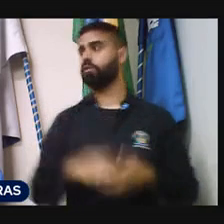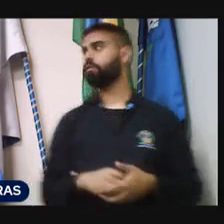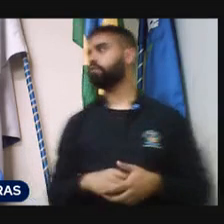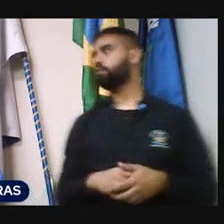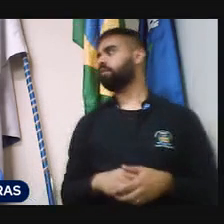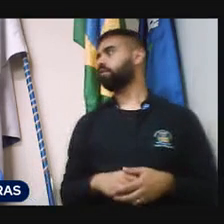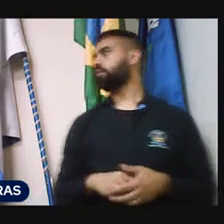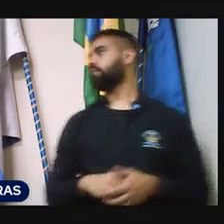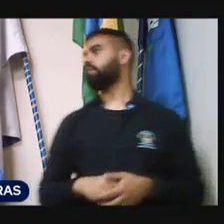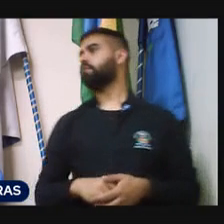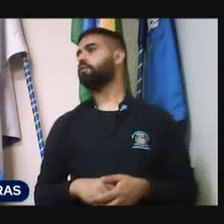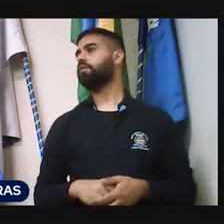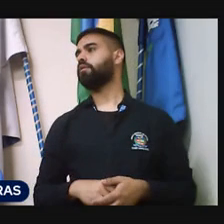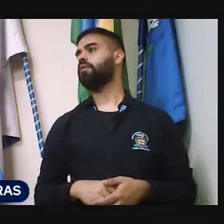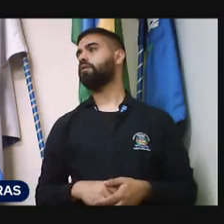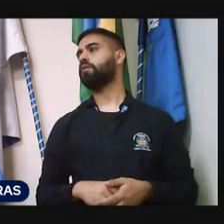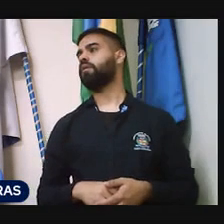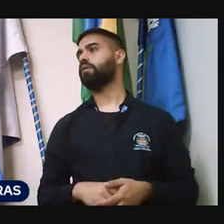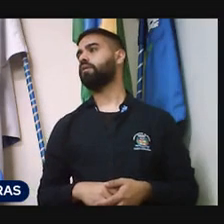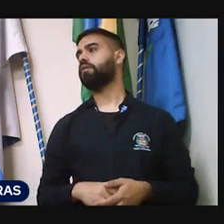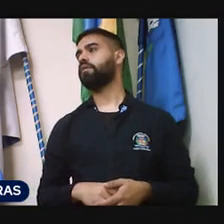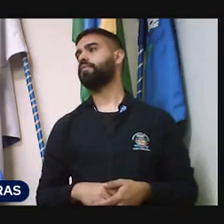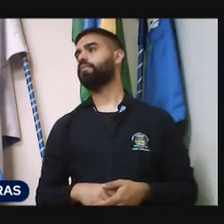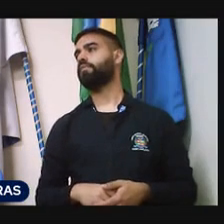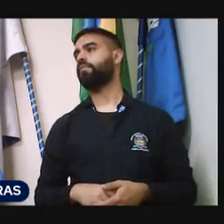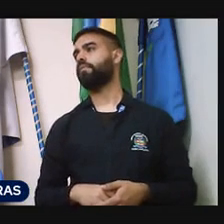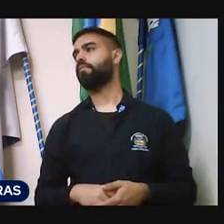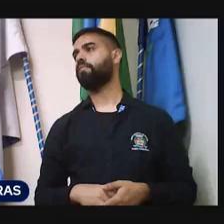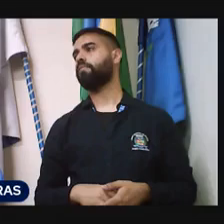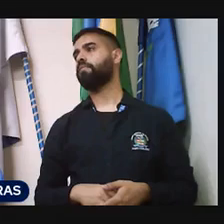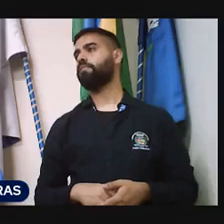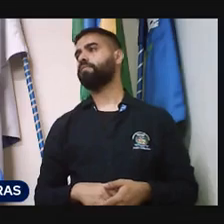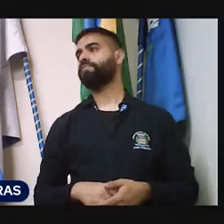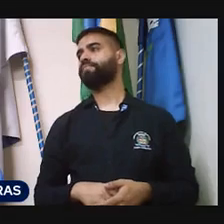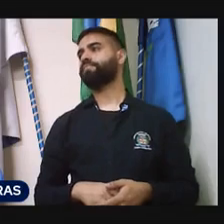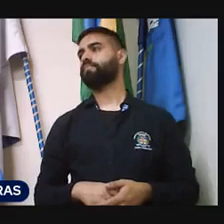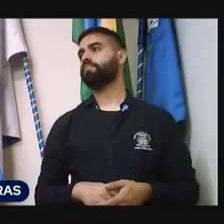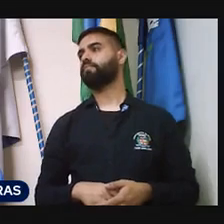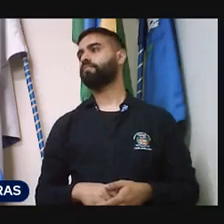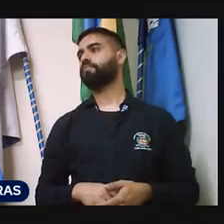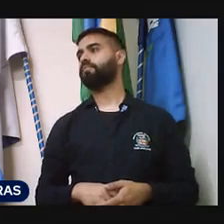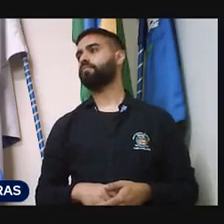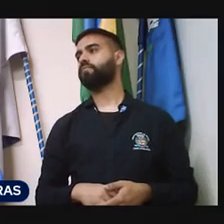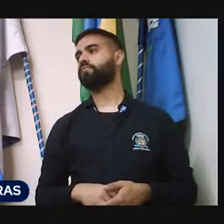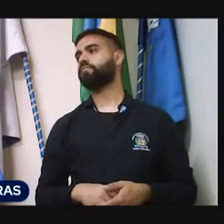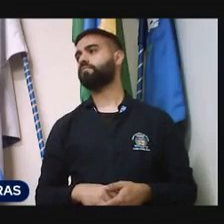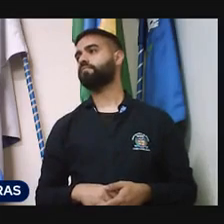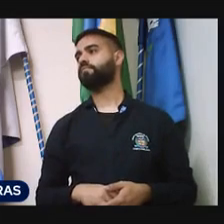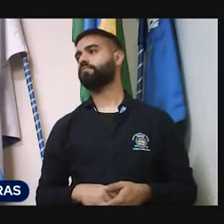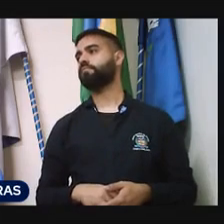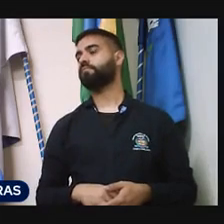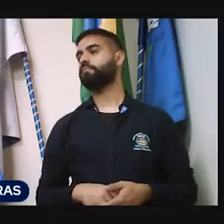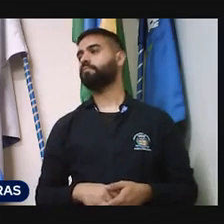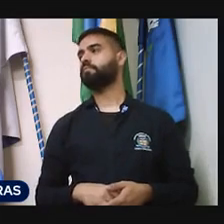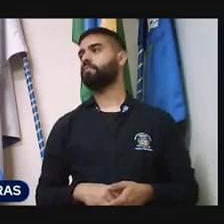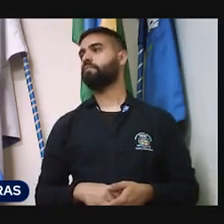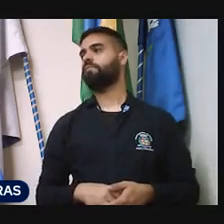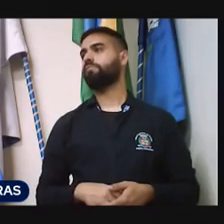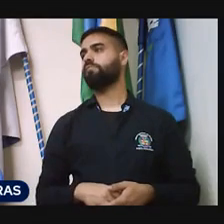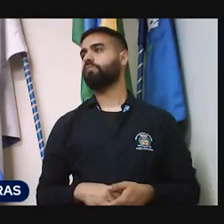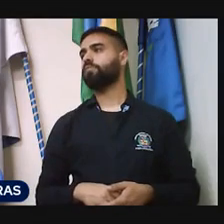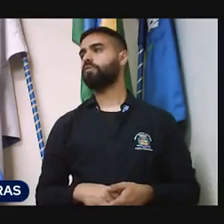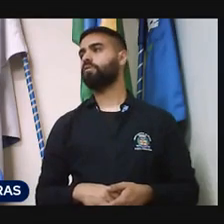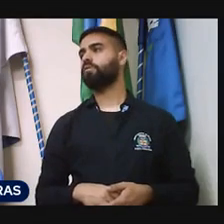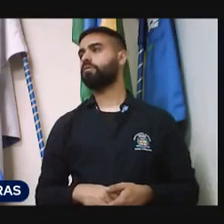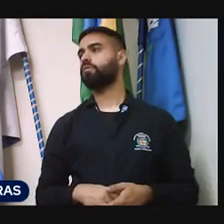como falei na última na última na última sessão aqui não adianta um gestor o chefe do